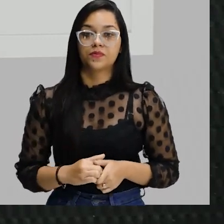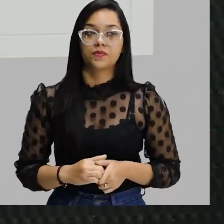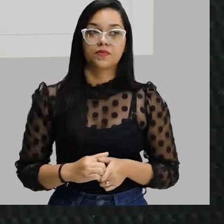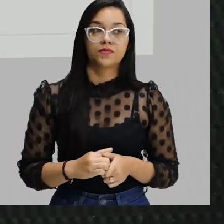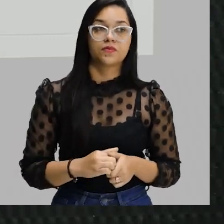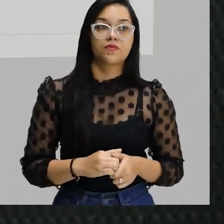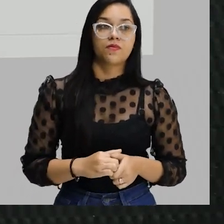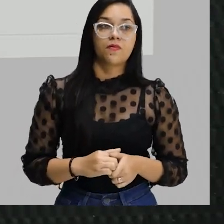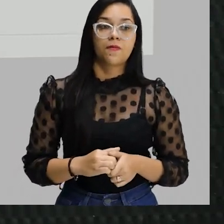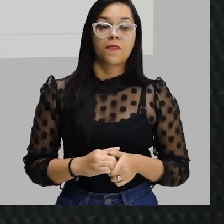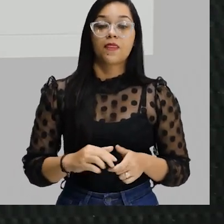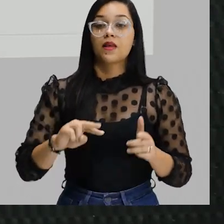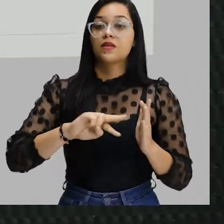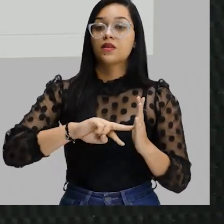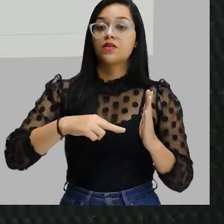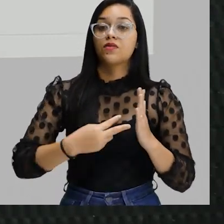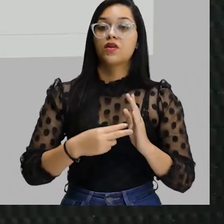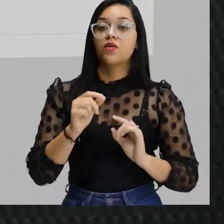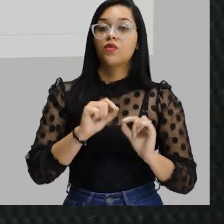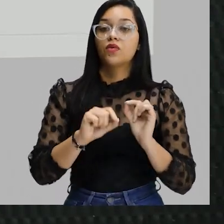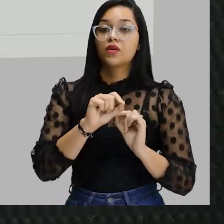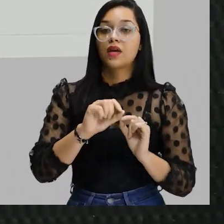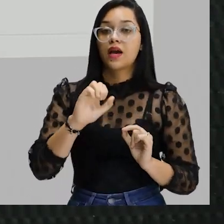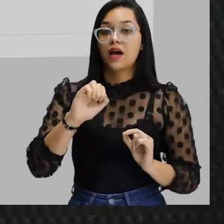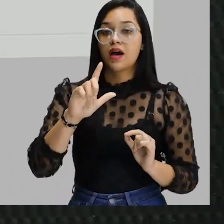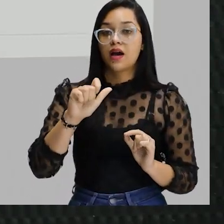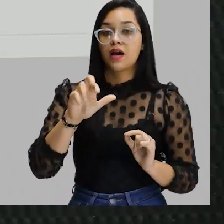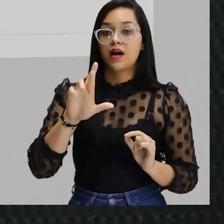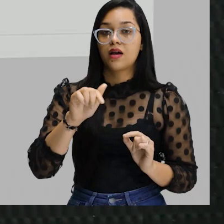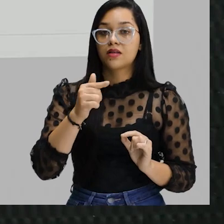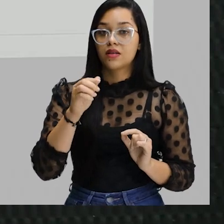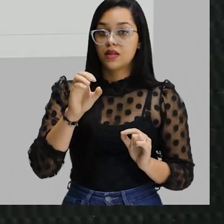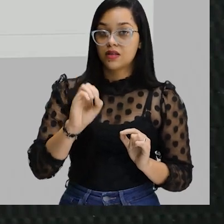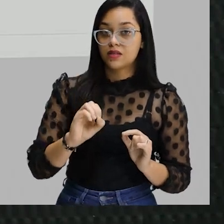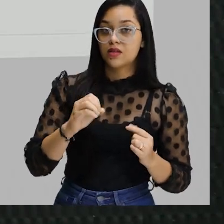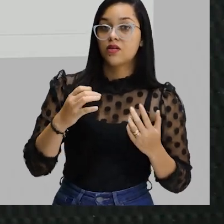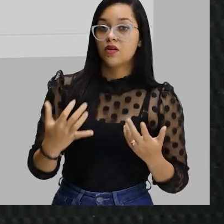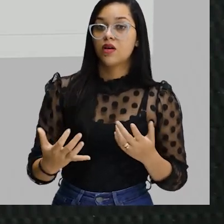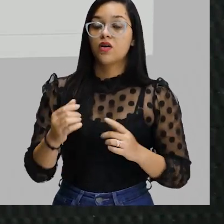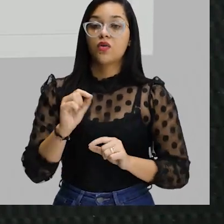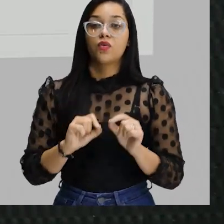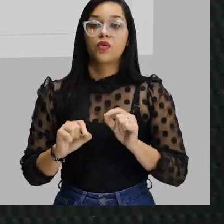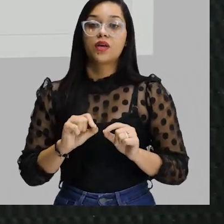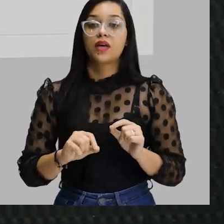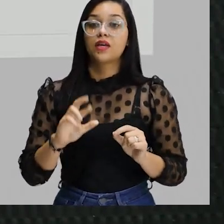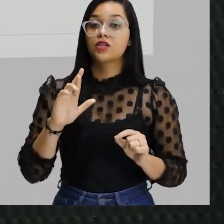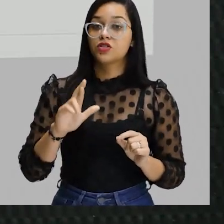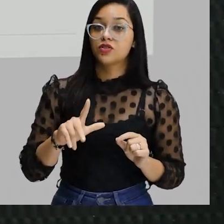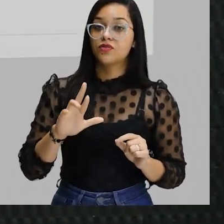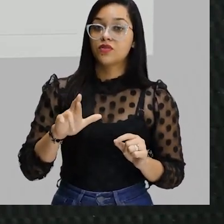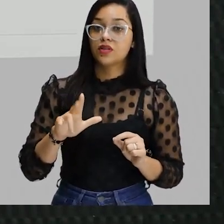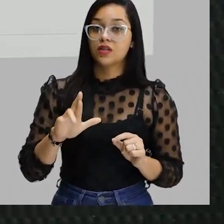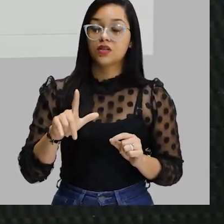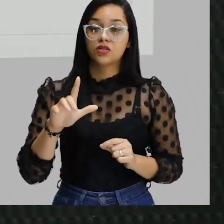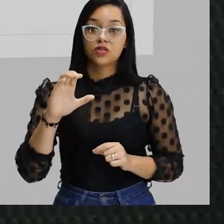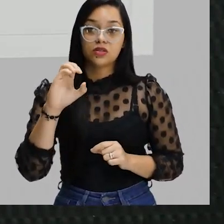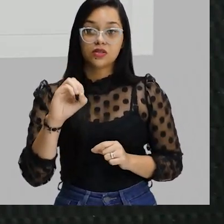Aceleração não nula. Ou seja, a aceleração ela é diferente de